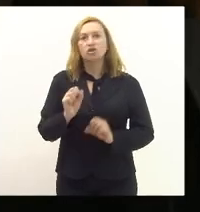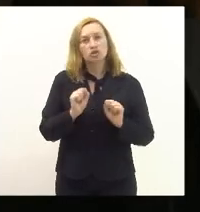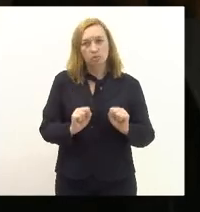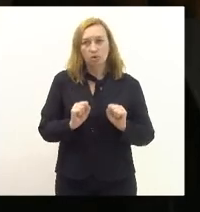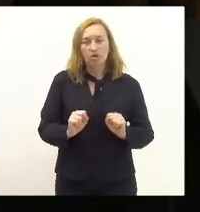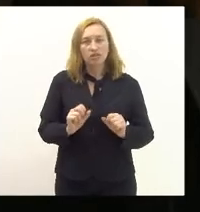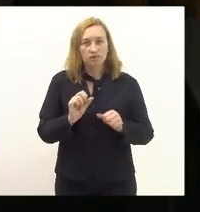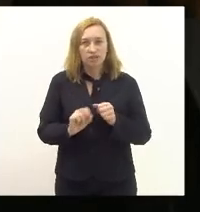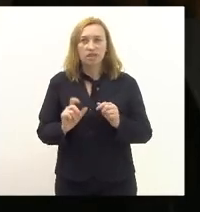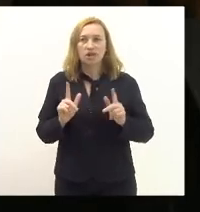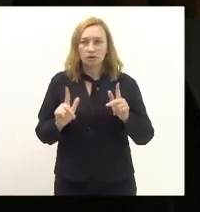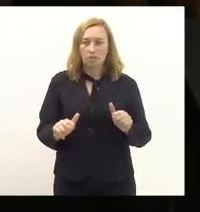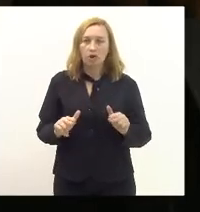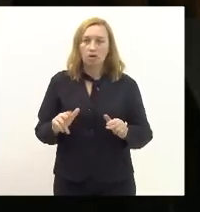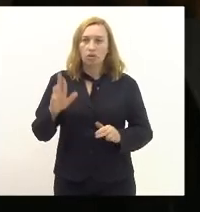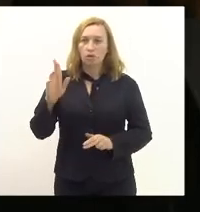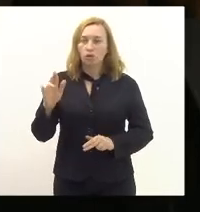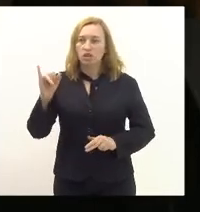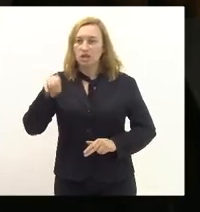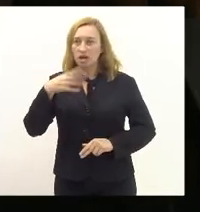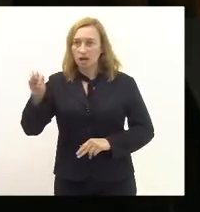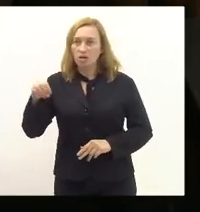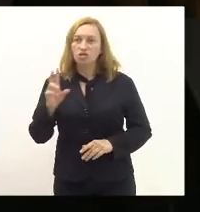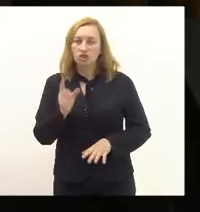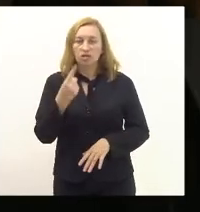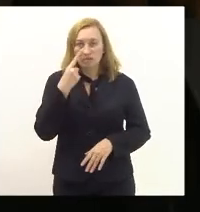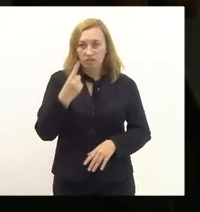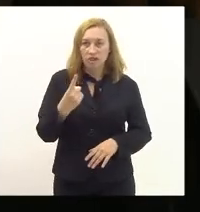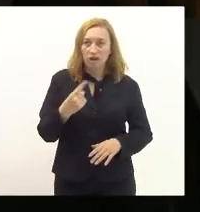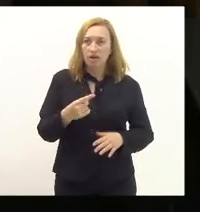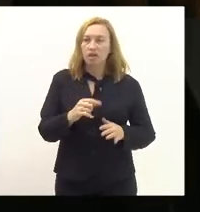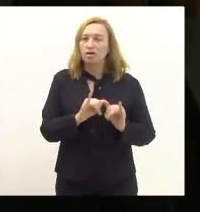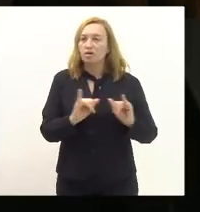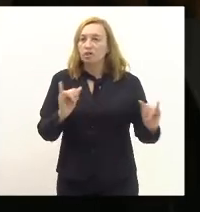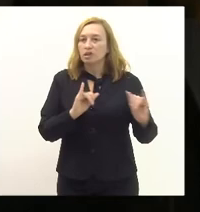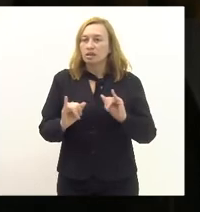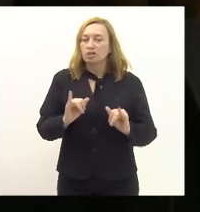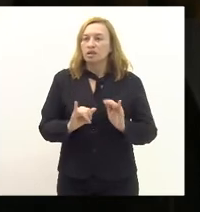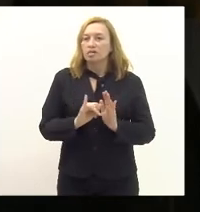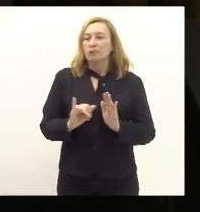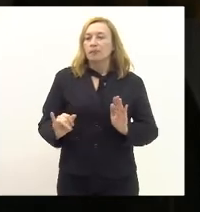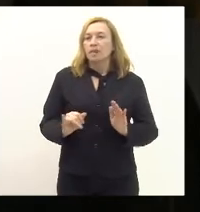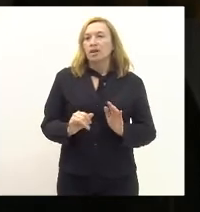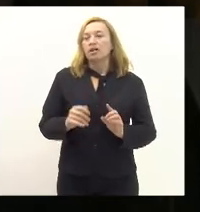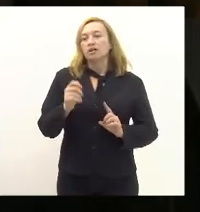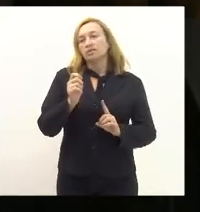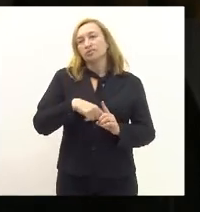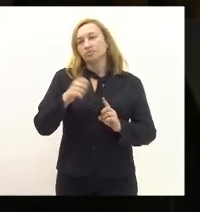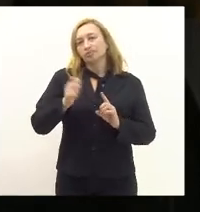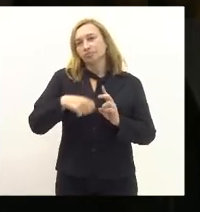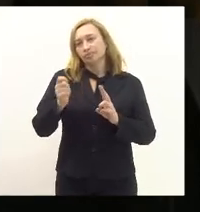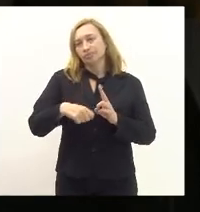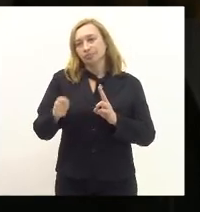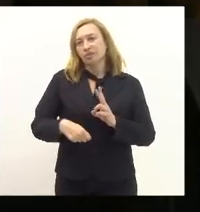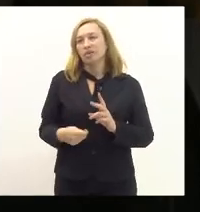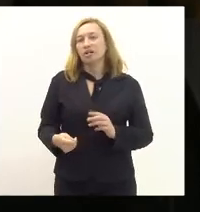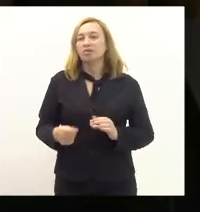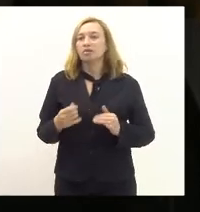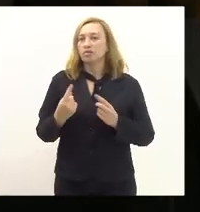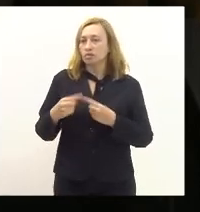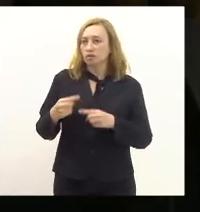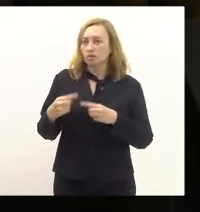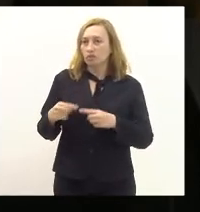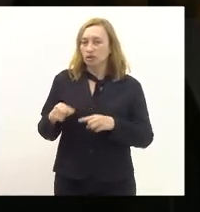faz a União. Na LDO da União já se prevê a publicação de forma mensal. Então que fique como uma